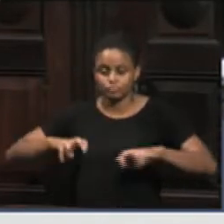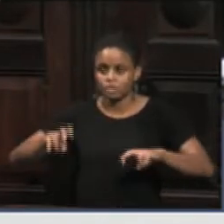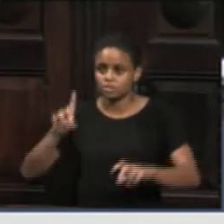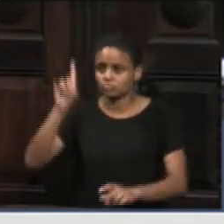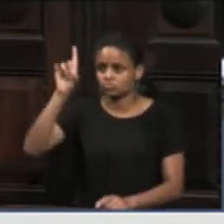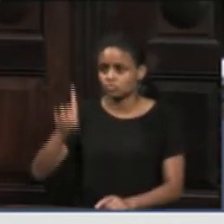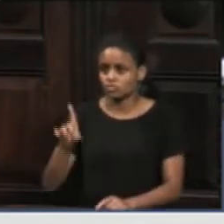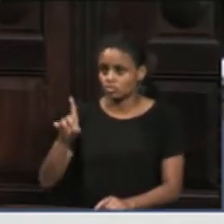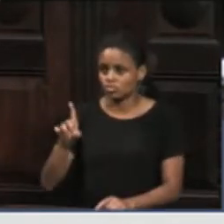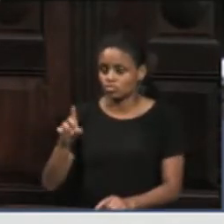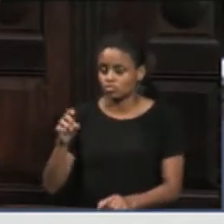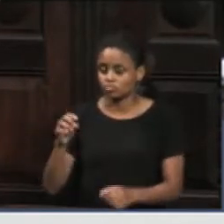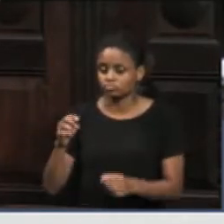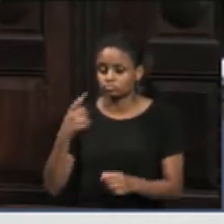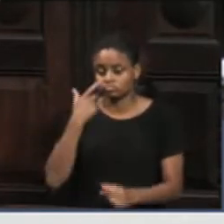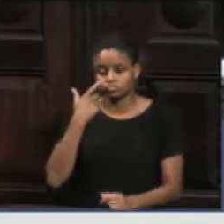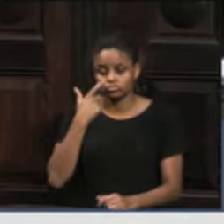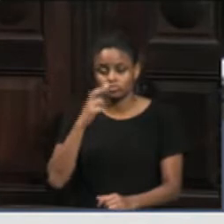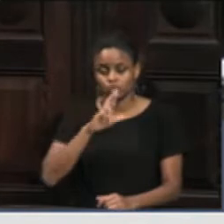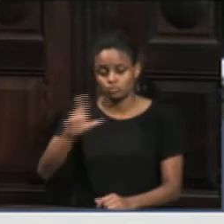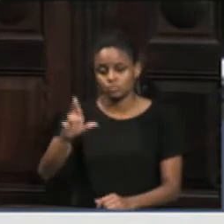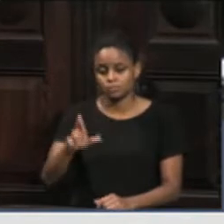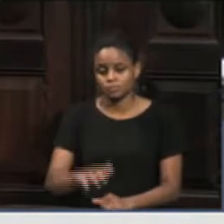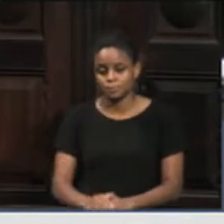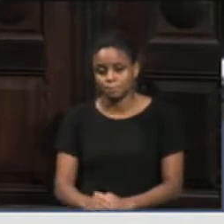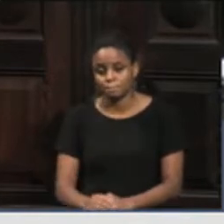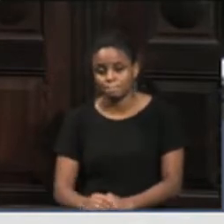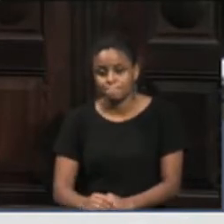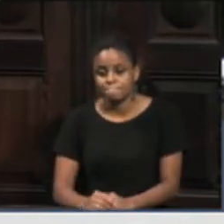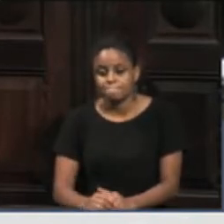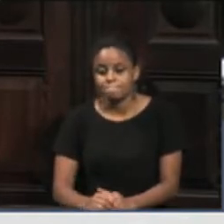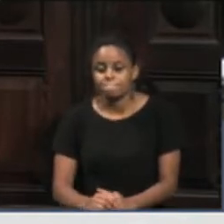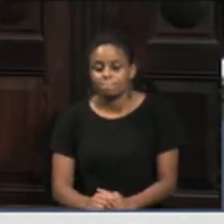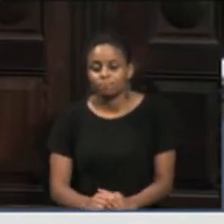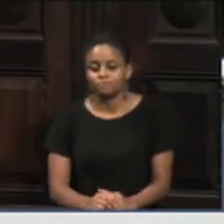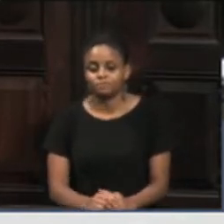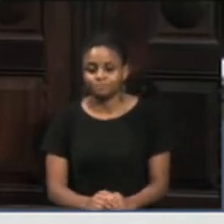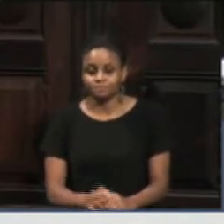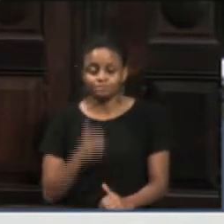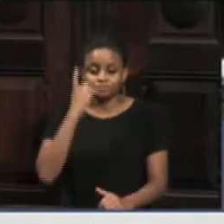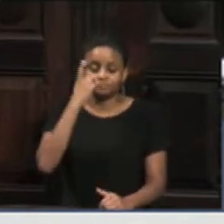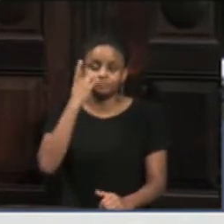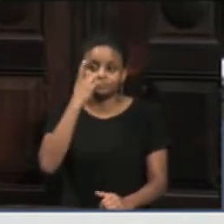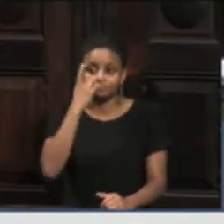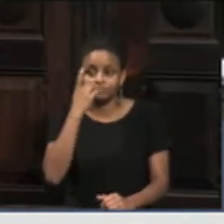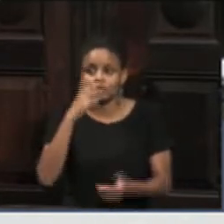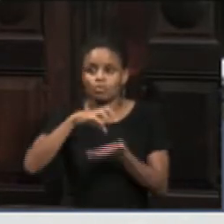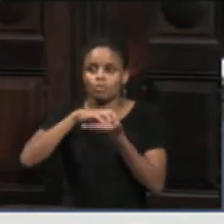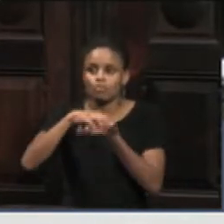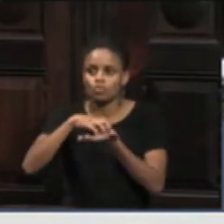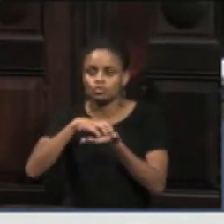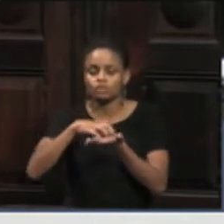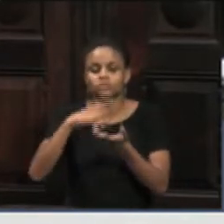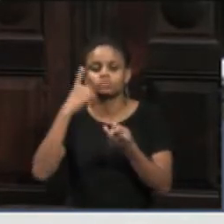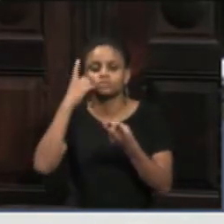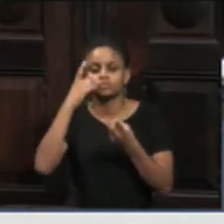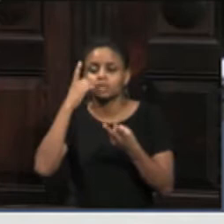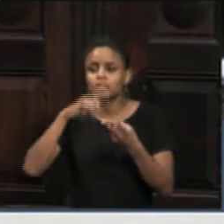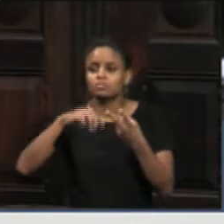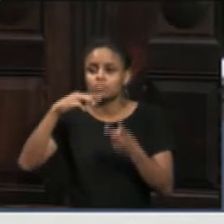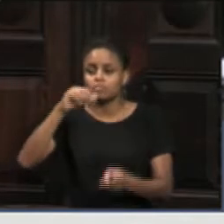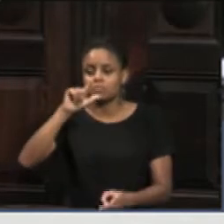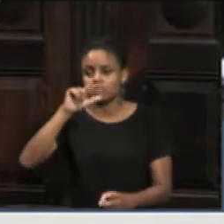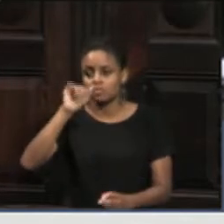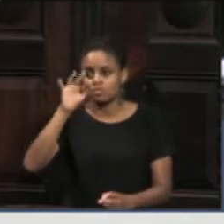Deputado Wagner Montes, deputado André Ciliano, deputado Jane Mendes, deputado Marcos Vinícius, Geraldo Pudim, Samuel Malafaia,